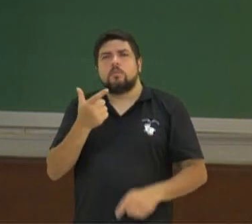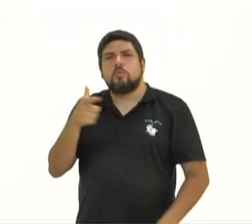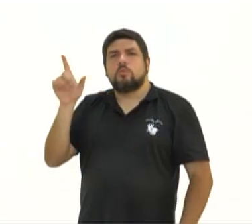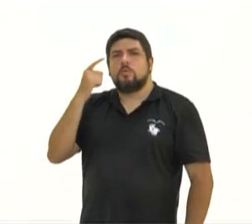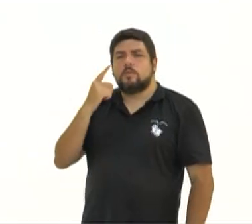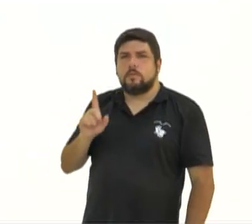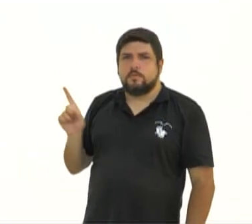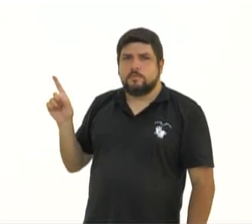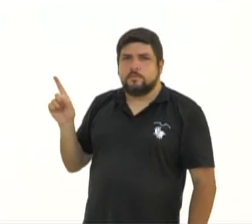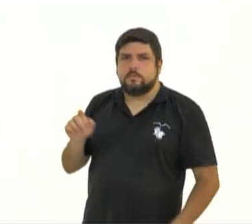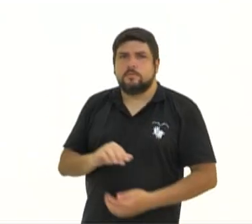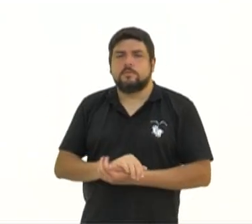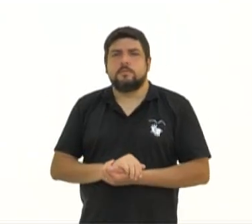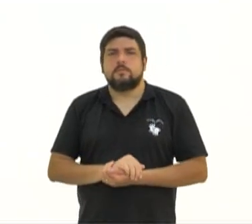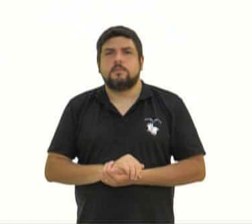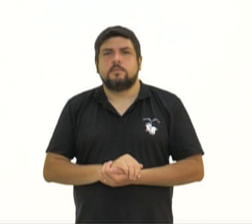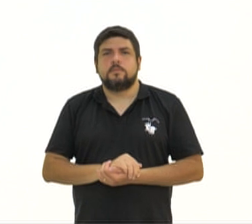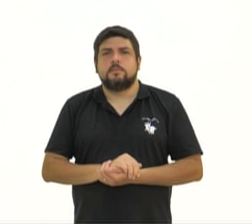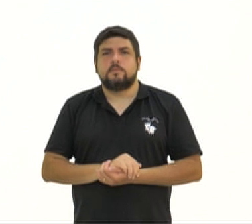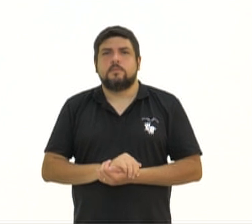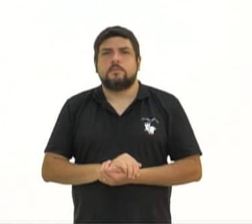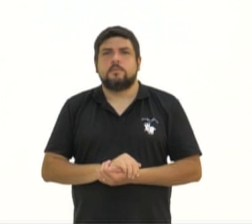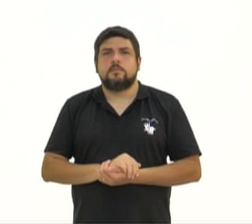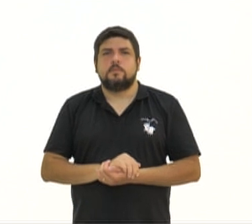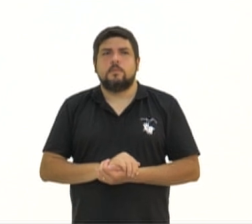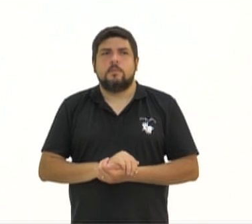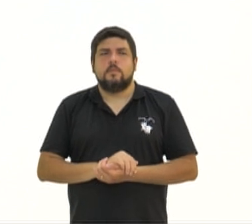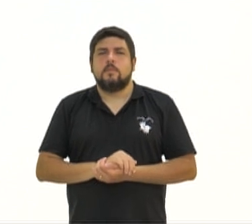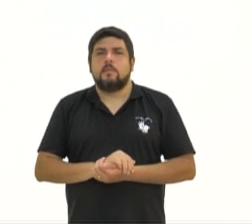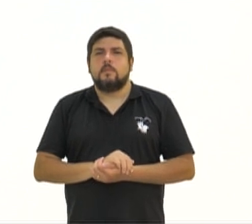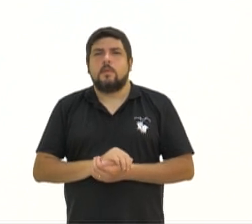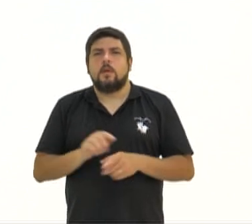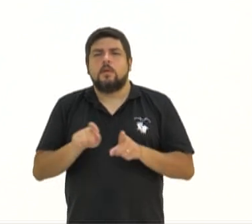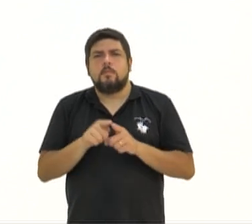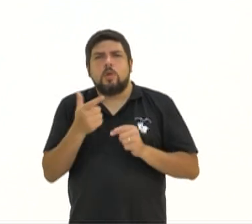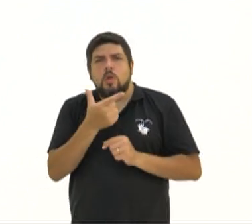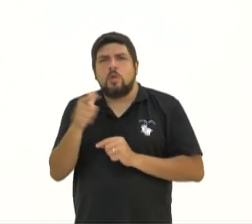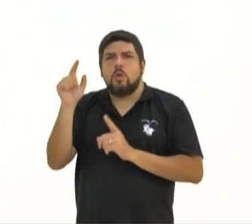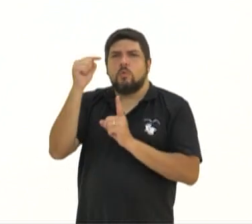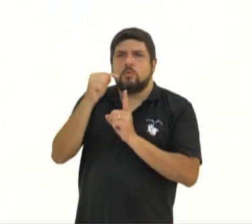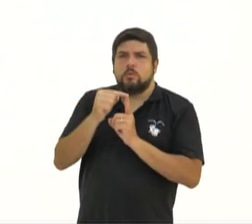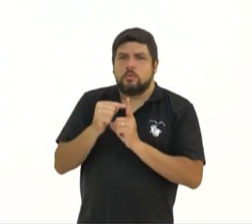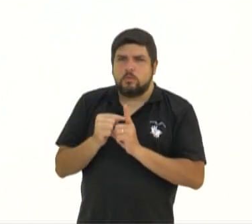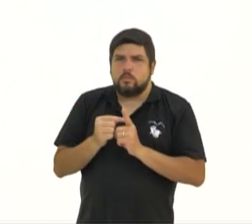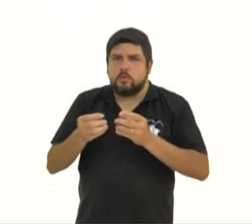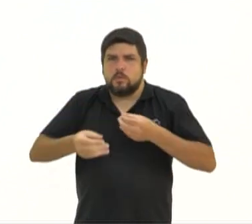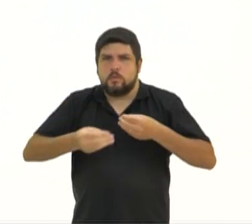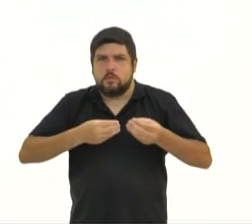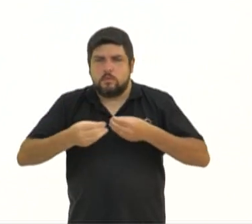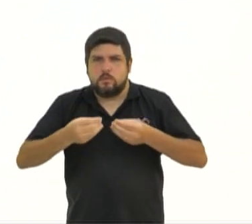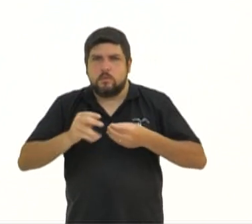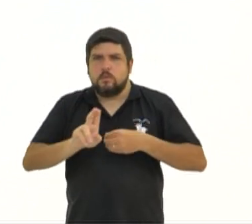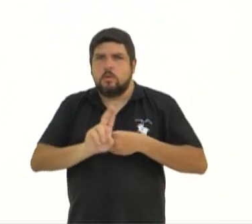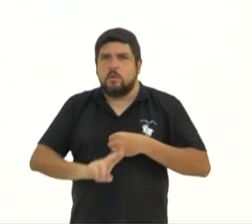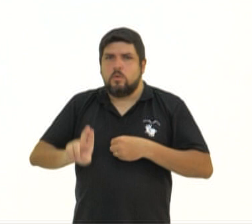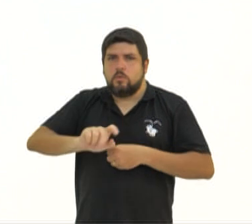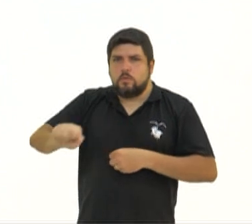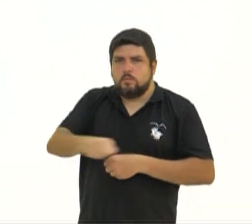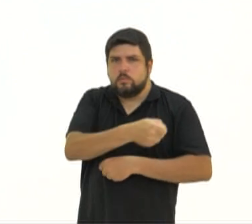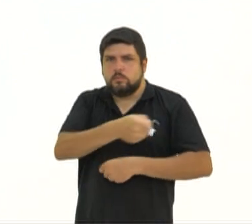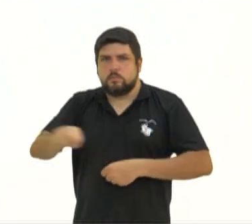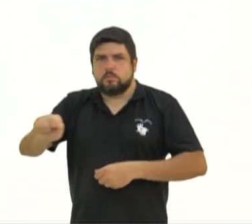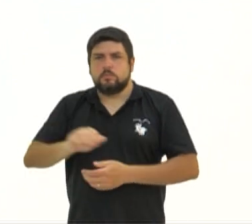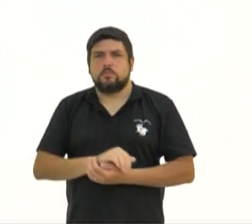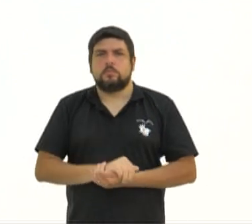peteca aqui que é o material Arshuttle, né, que também é uma outra manifestação, outro estilo de peteca utilizado dentro da modalidade